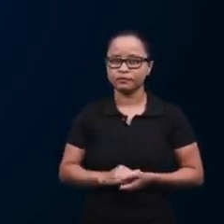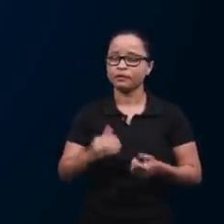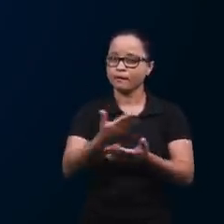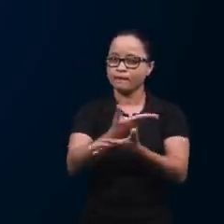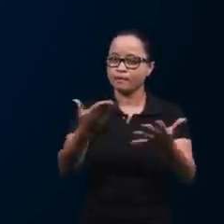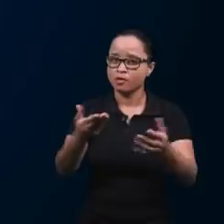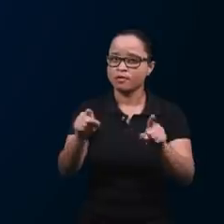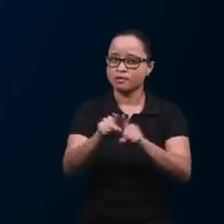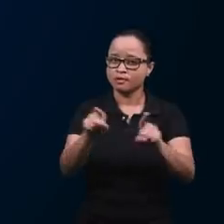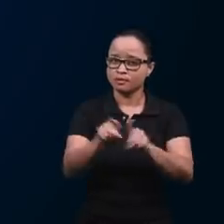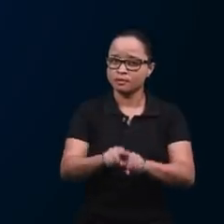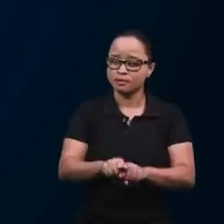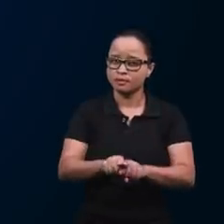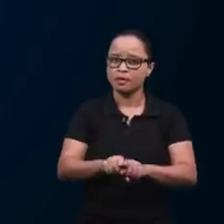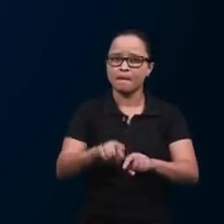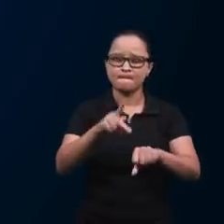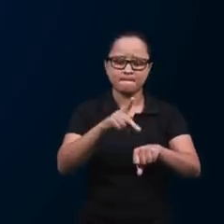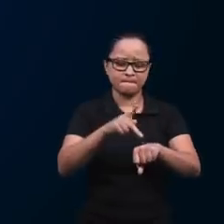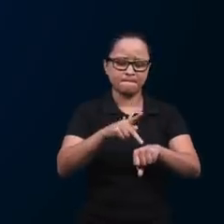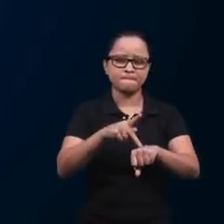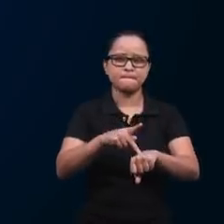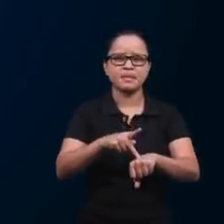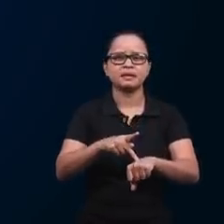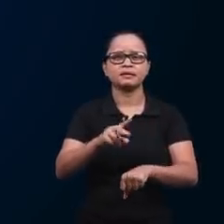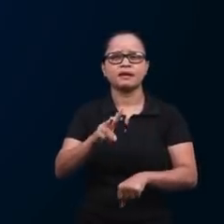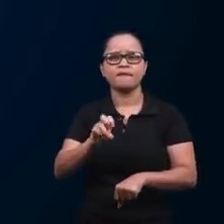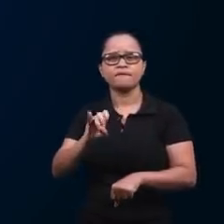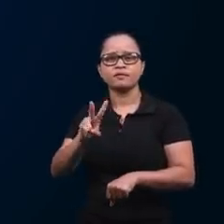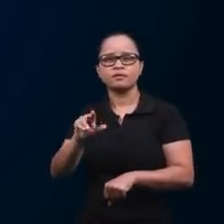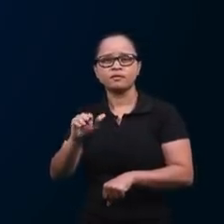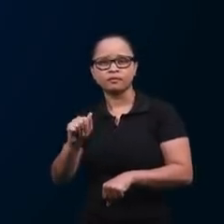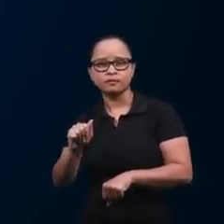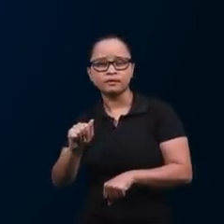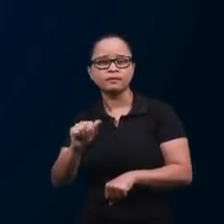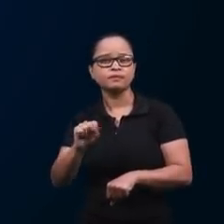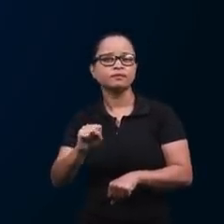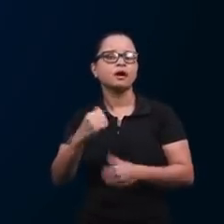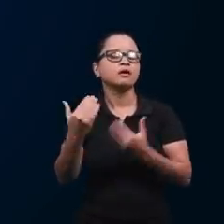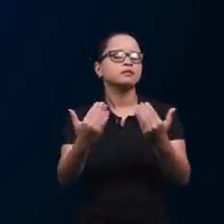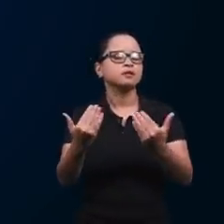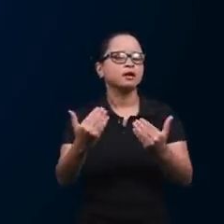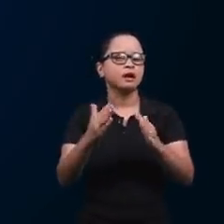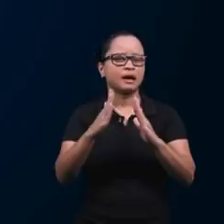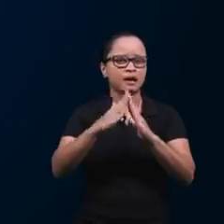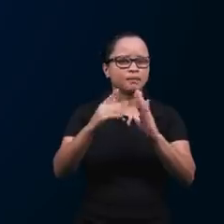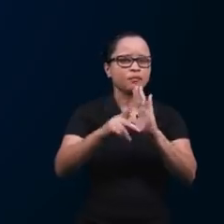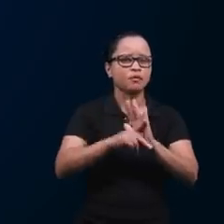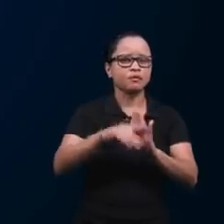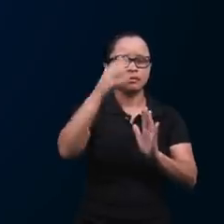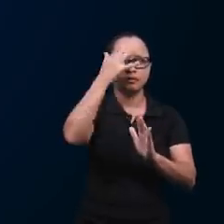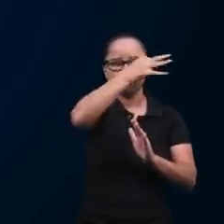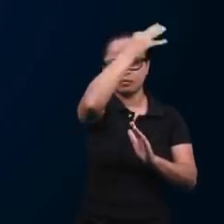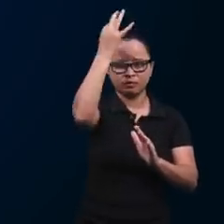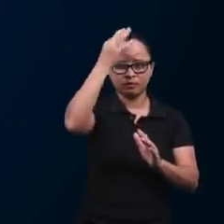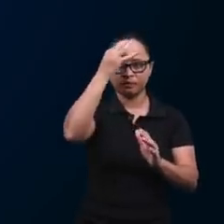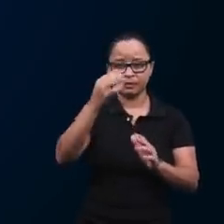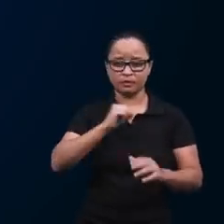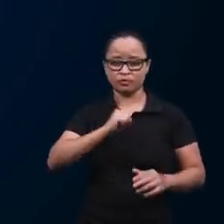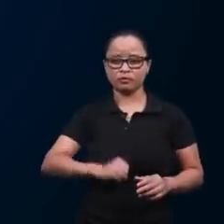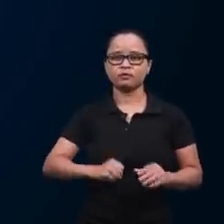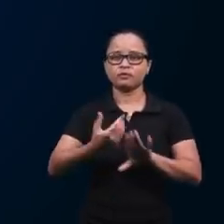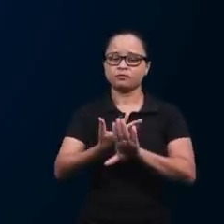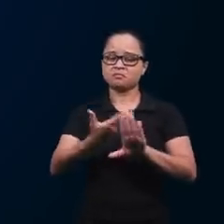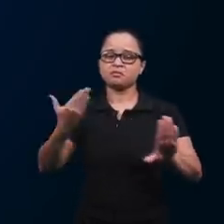vós também como Pedras Vivas sois edificados casa espiritual e sacerdócio Santo para oferecerdes